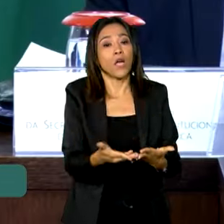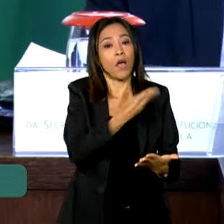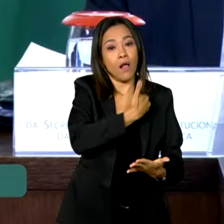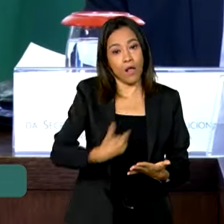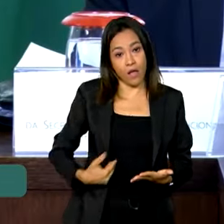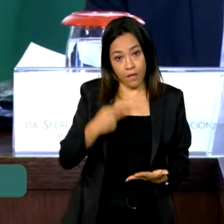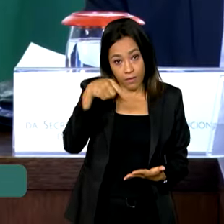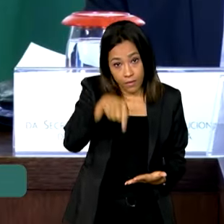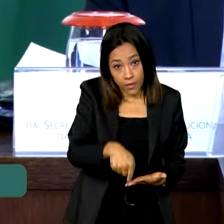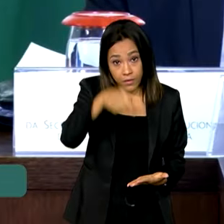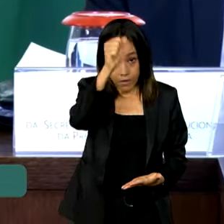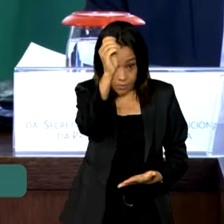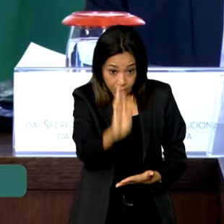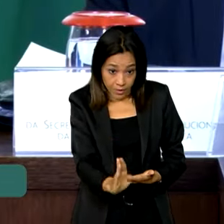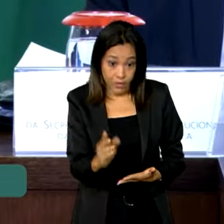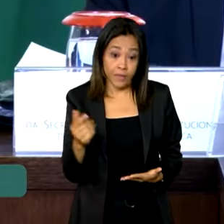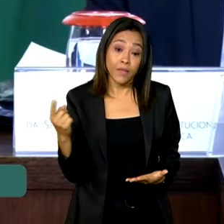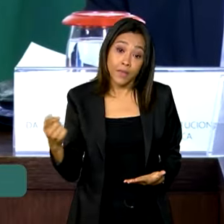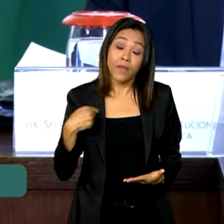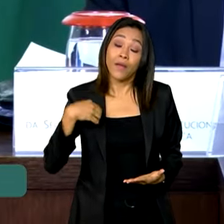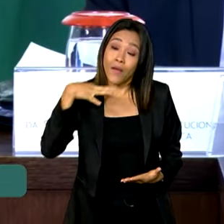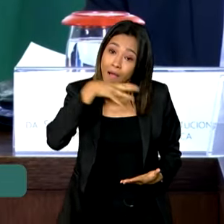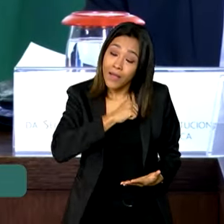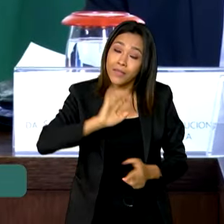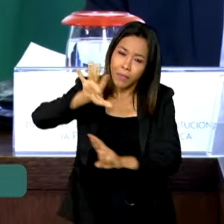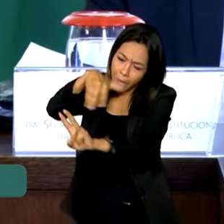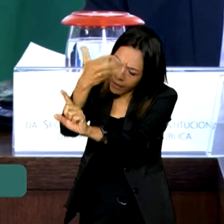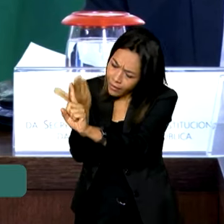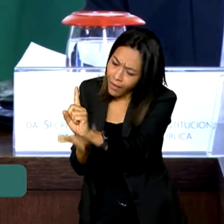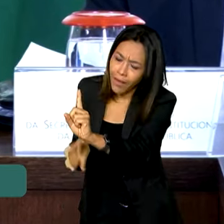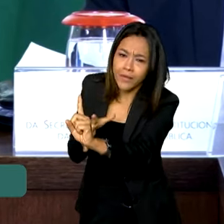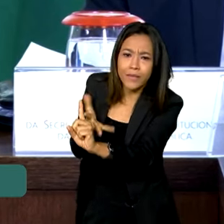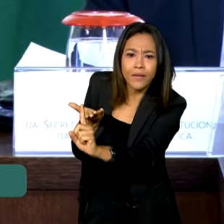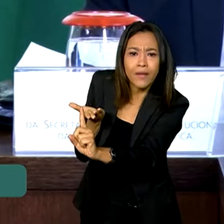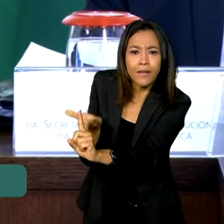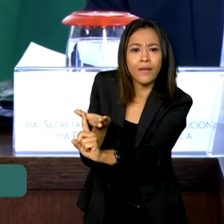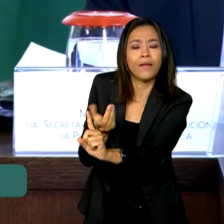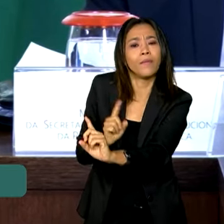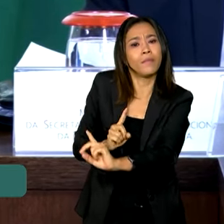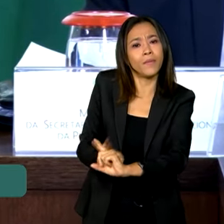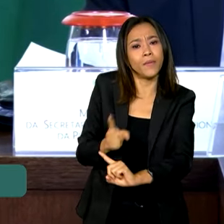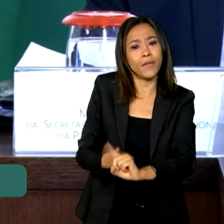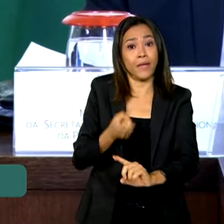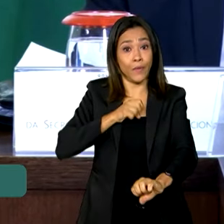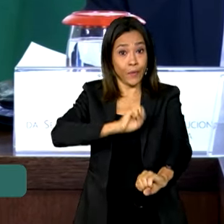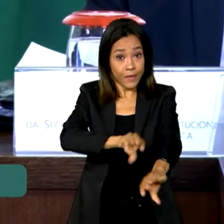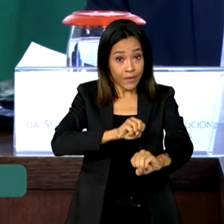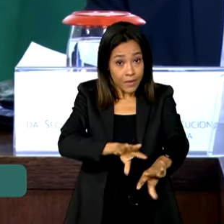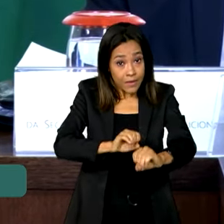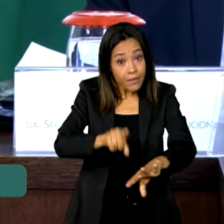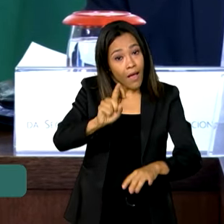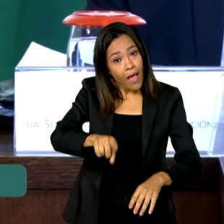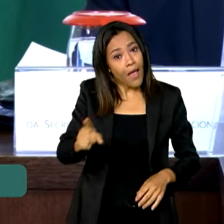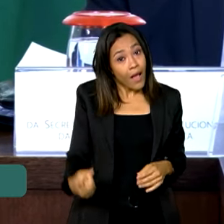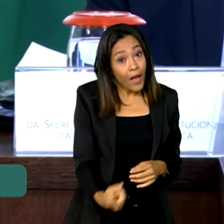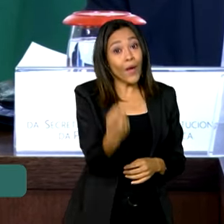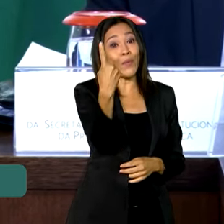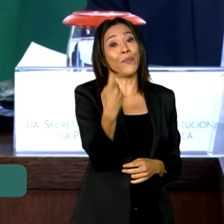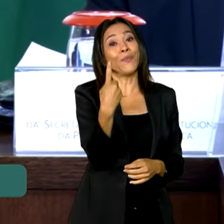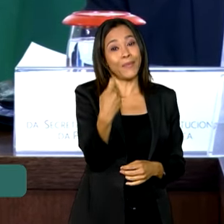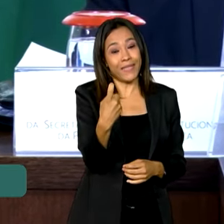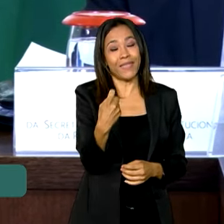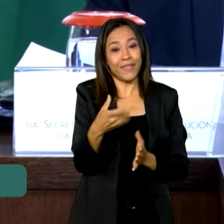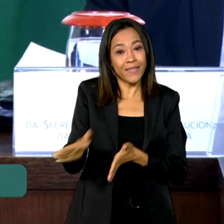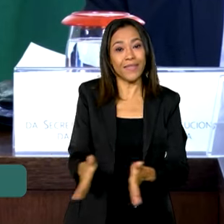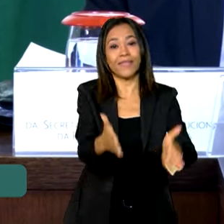país. Nós achamos importante essa homenagem porque a educação é a única e a mais forte possibilidade